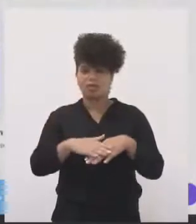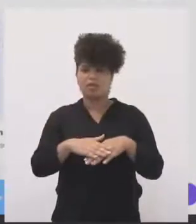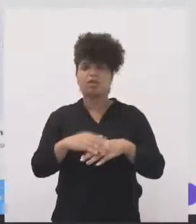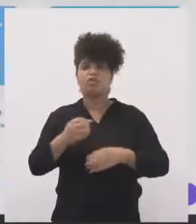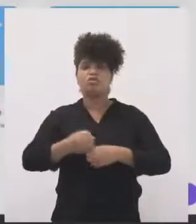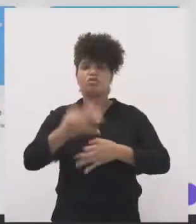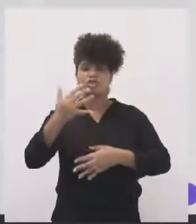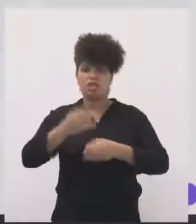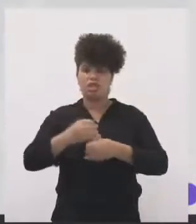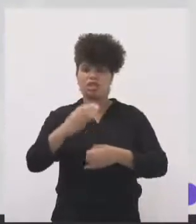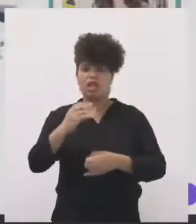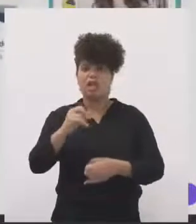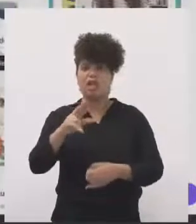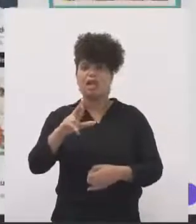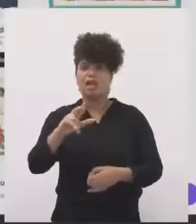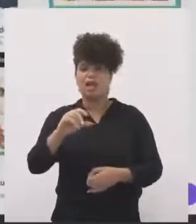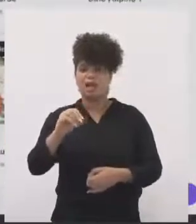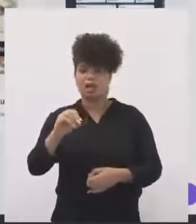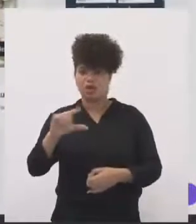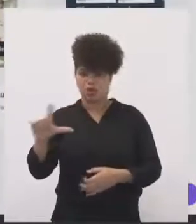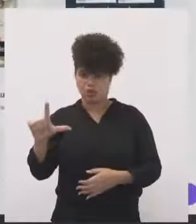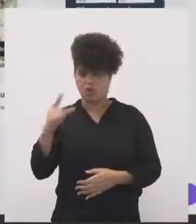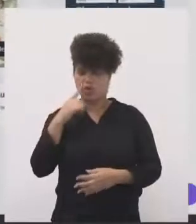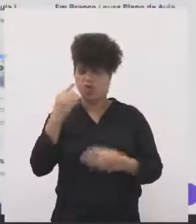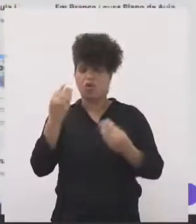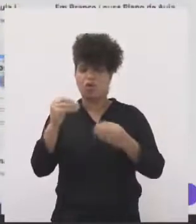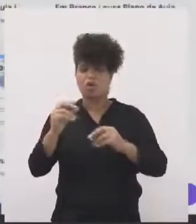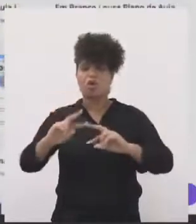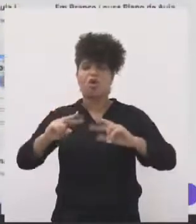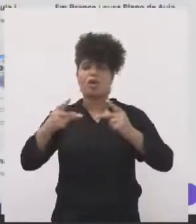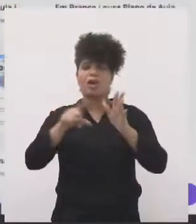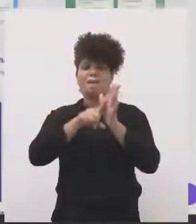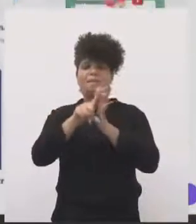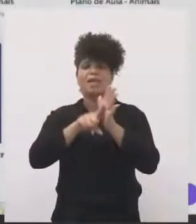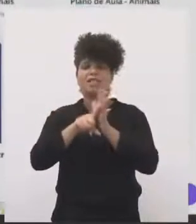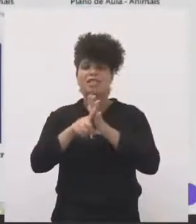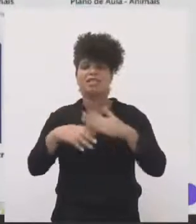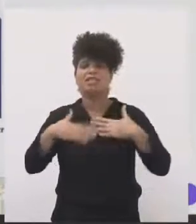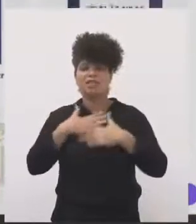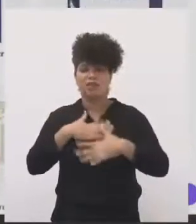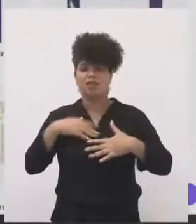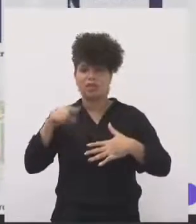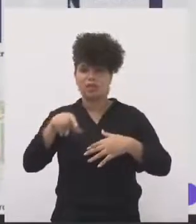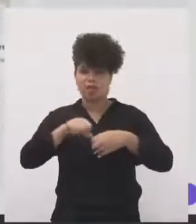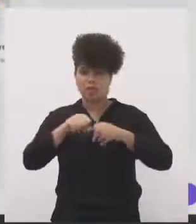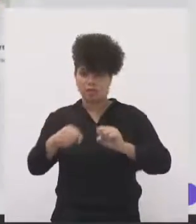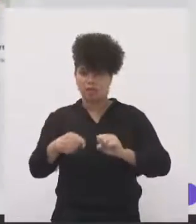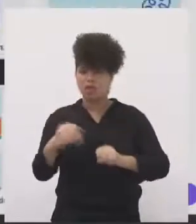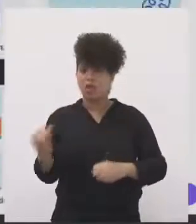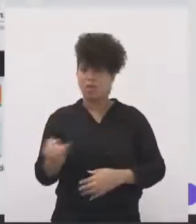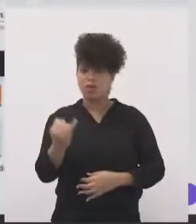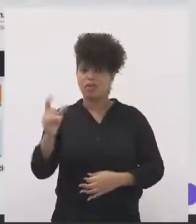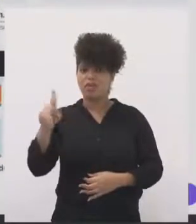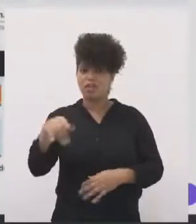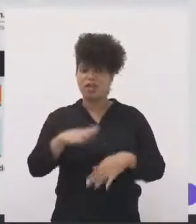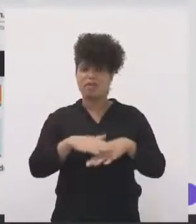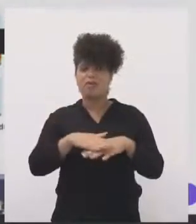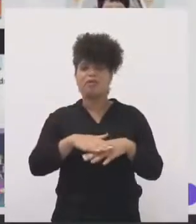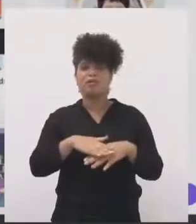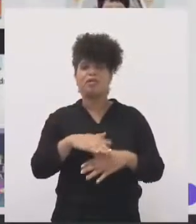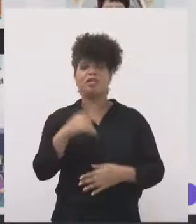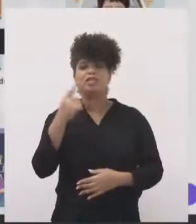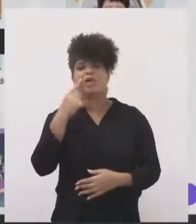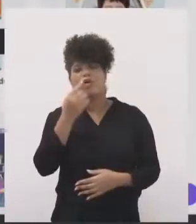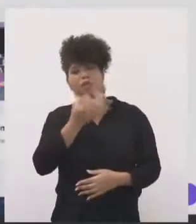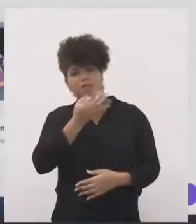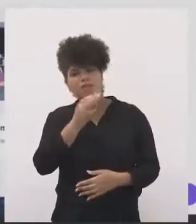chat, a Carol colocou no chat para vocês, o link da pesquisa de satisfação dessa formação. É super importante que vocês coloquem lá a